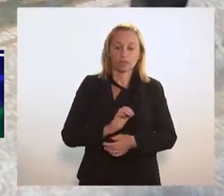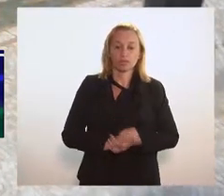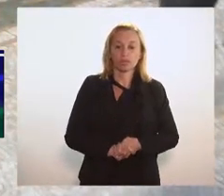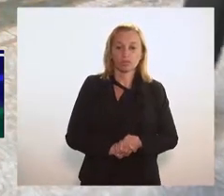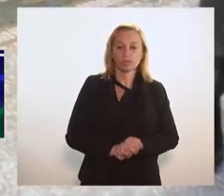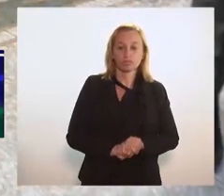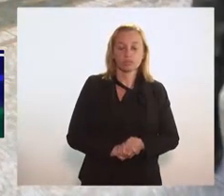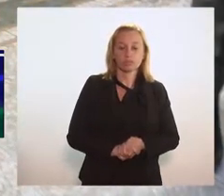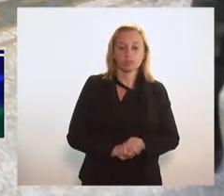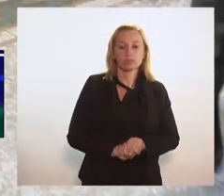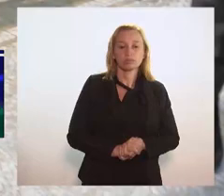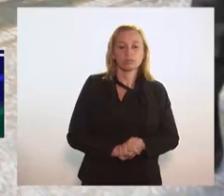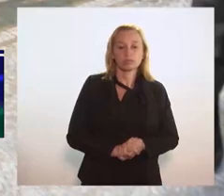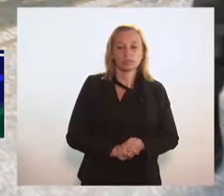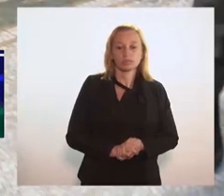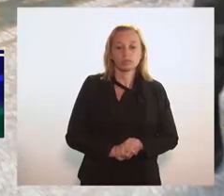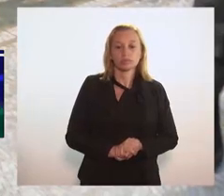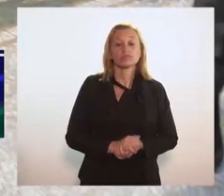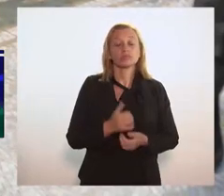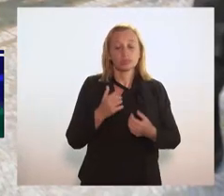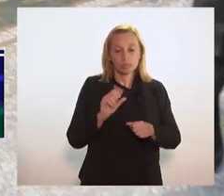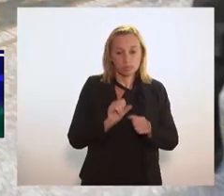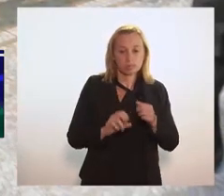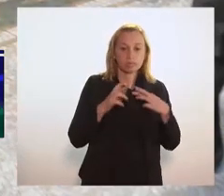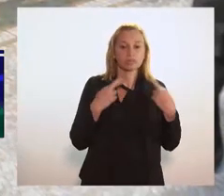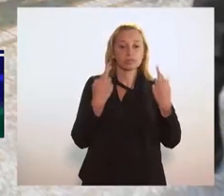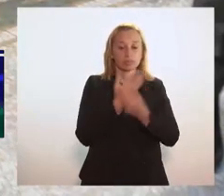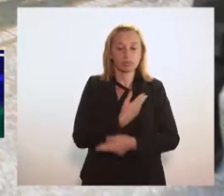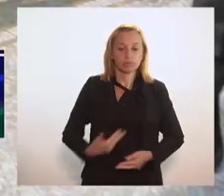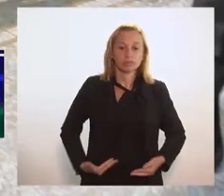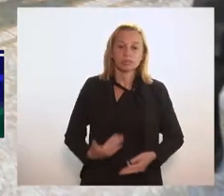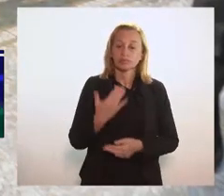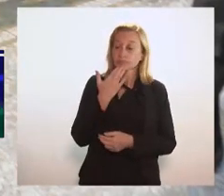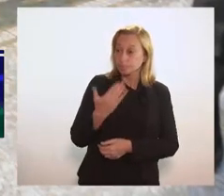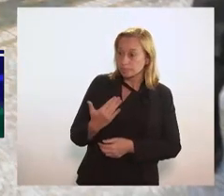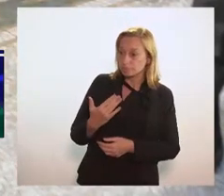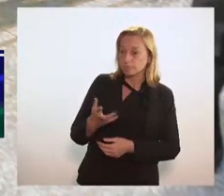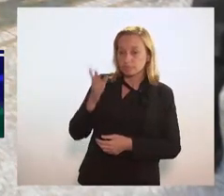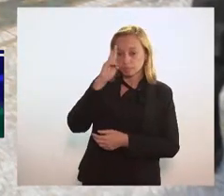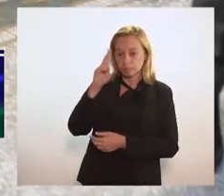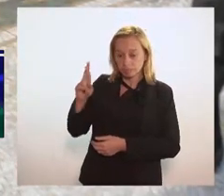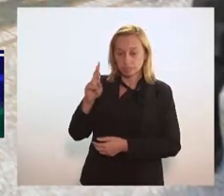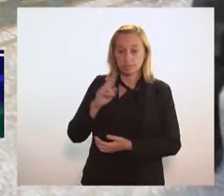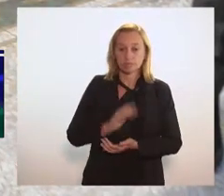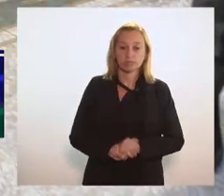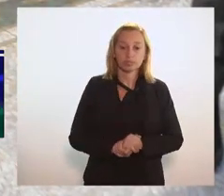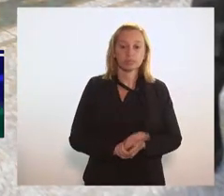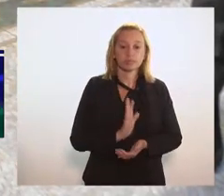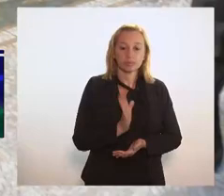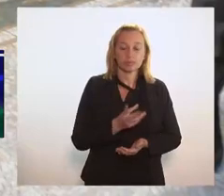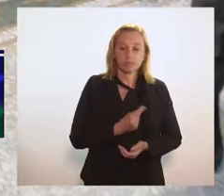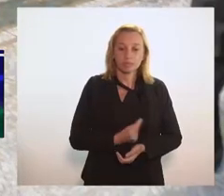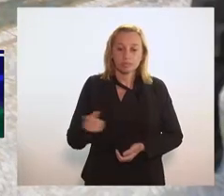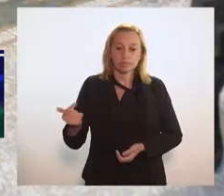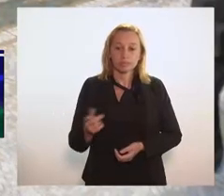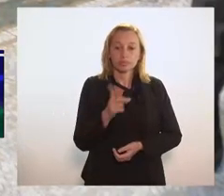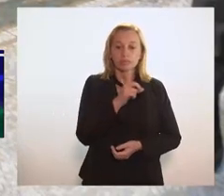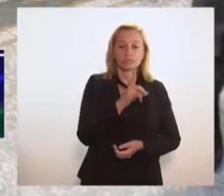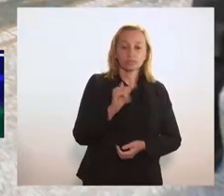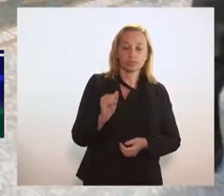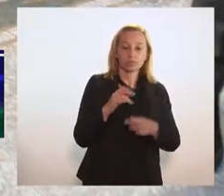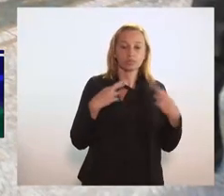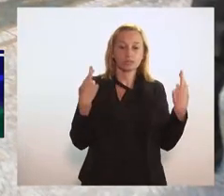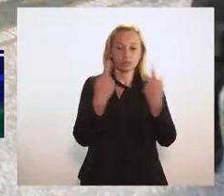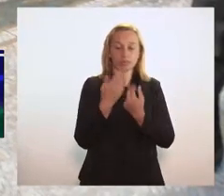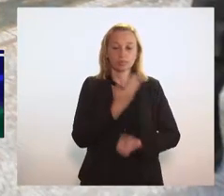confasado, aderir, vamos fazer audiência pública, aí eu faço um apelo ao senhor para já sair daqui com uma data dessa